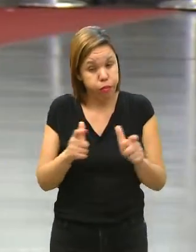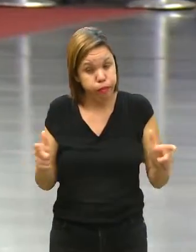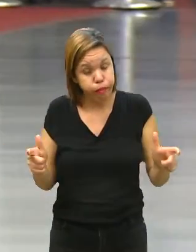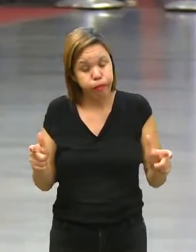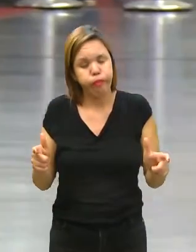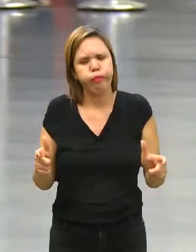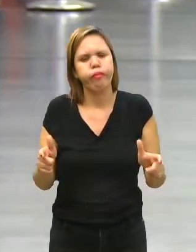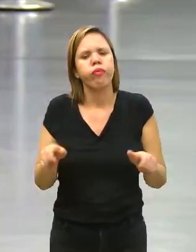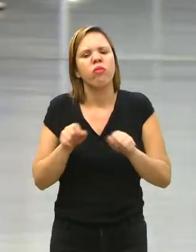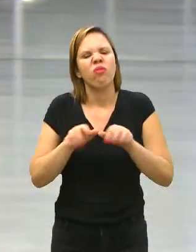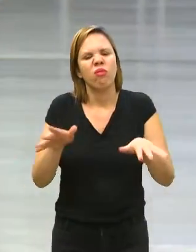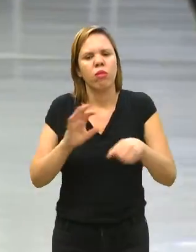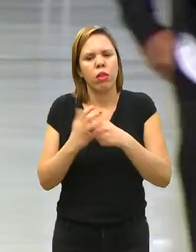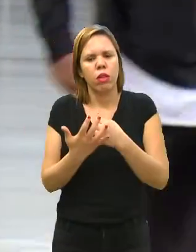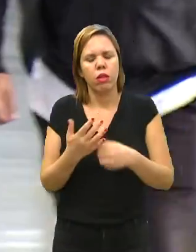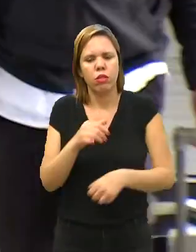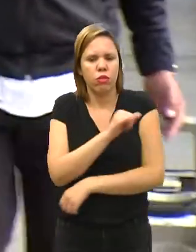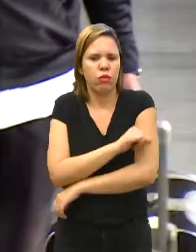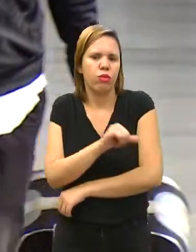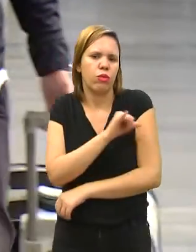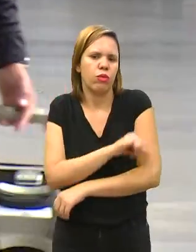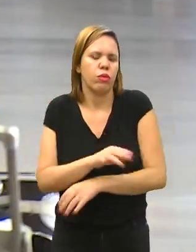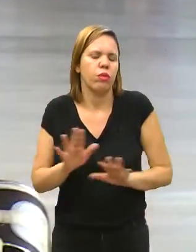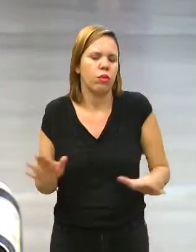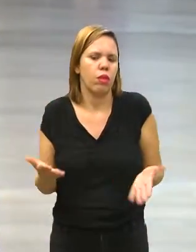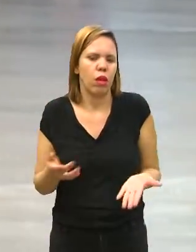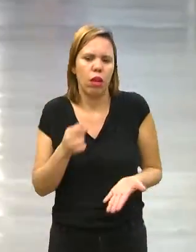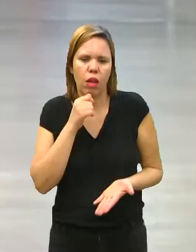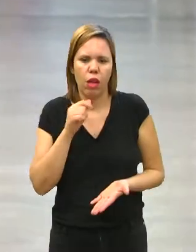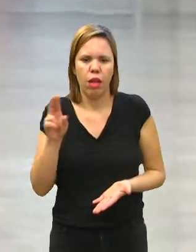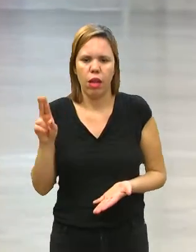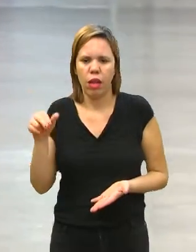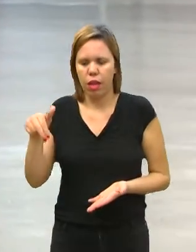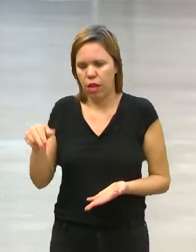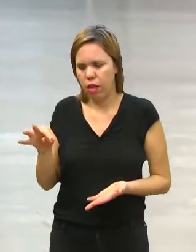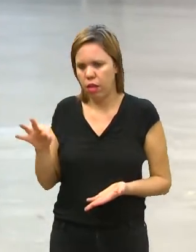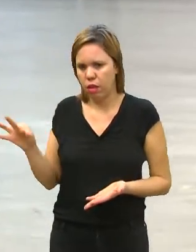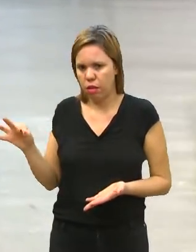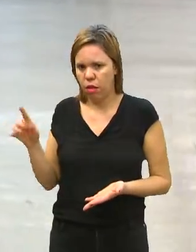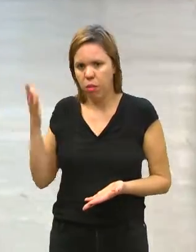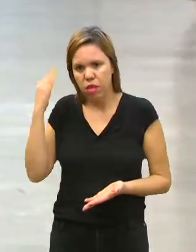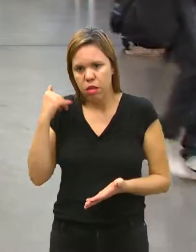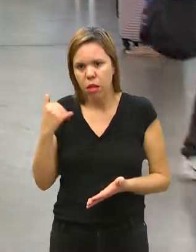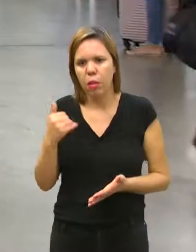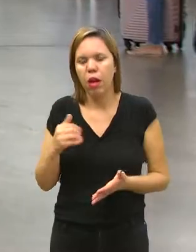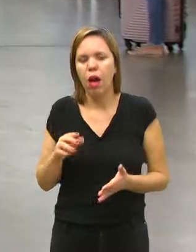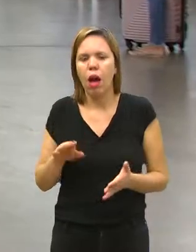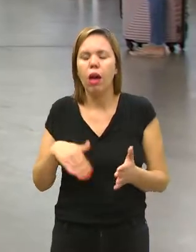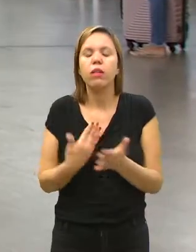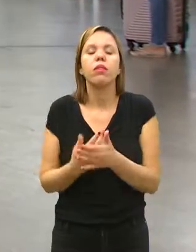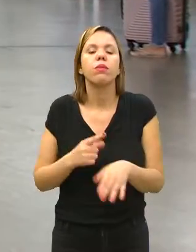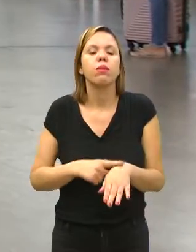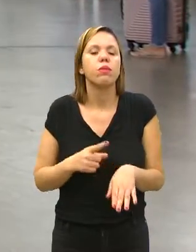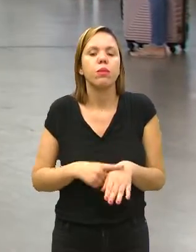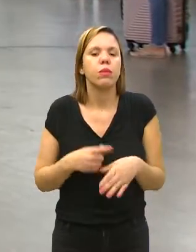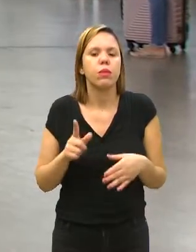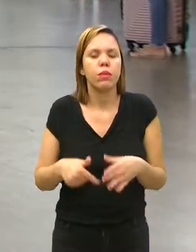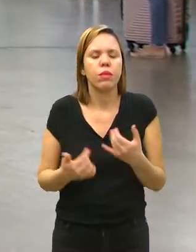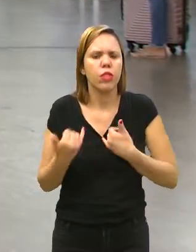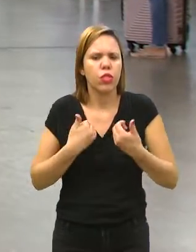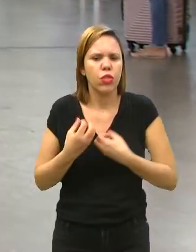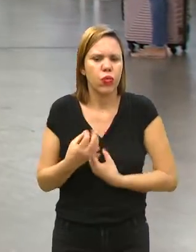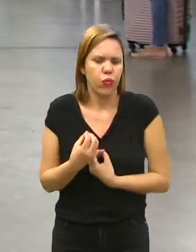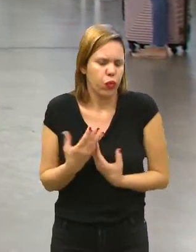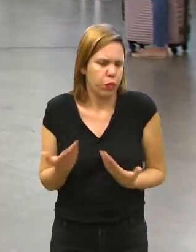pandemia do coronavírus lá no Rio de Janeiro, mas a NTT ainda precisa ratificar até o momento. Essa